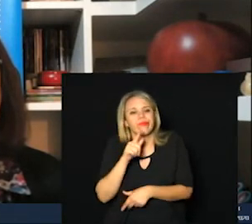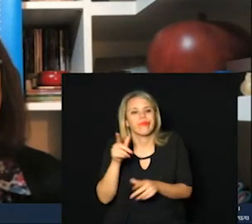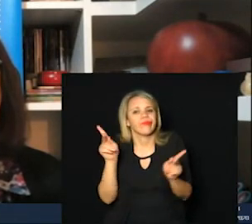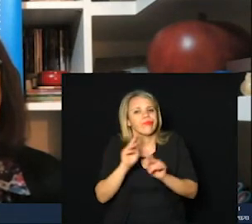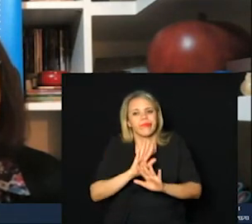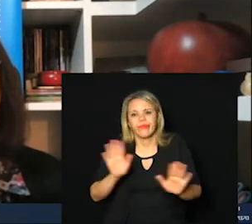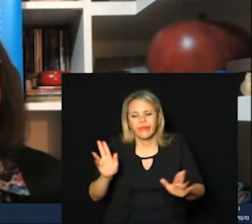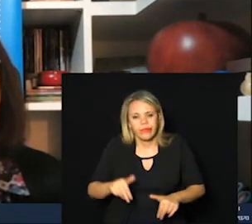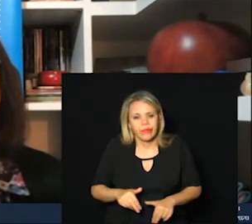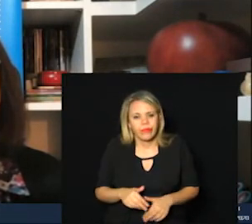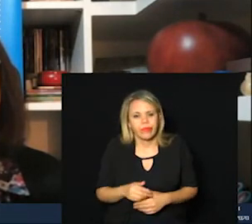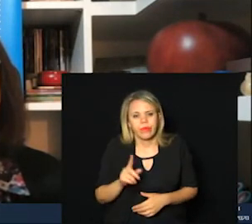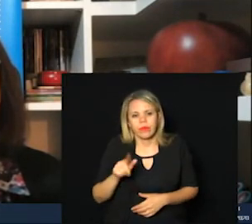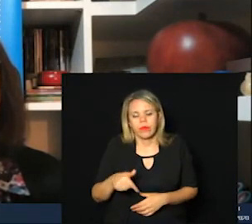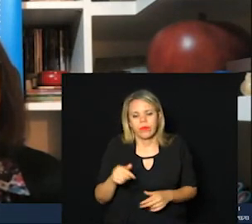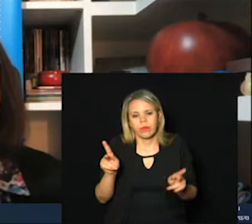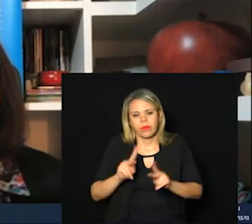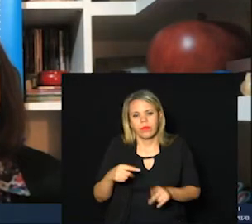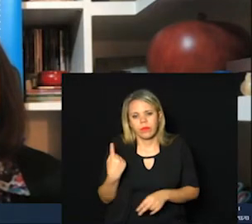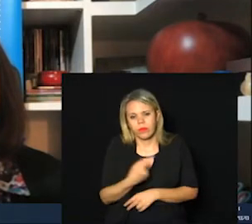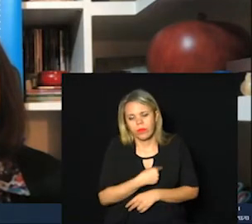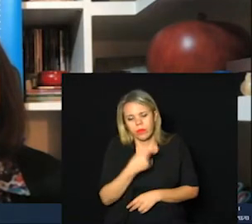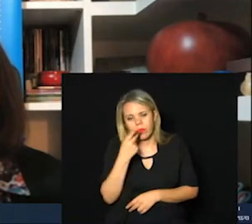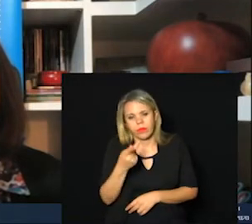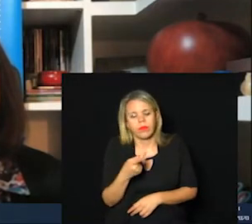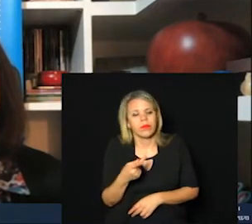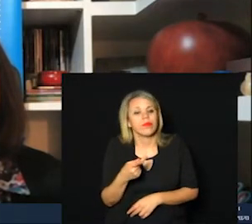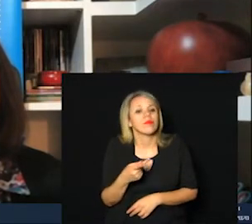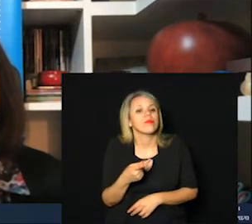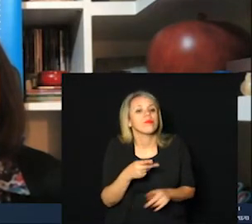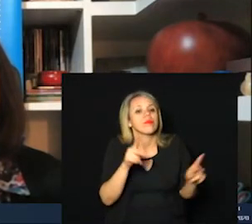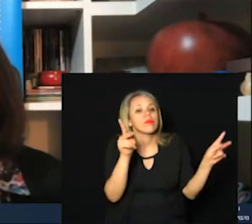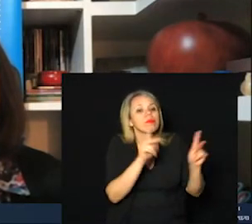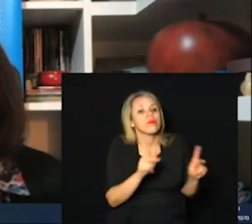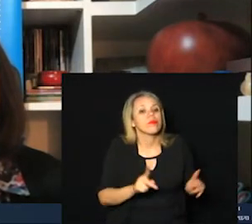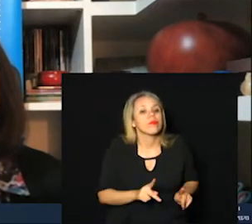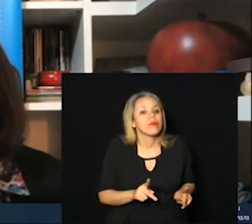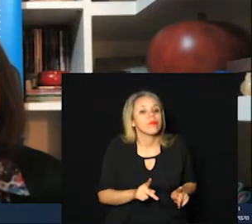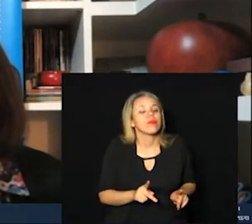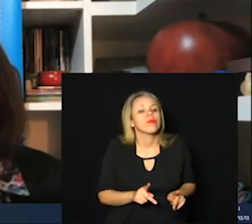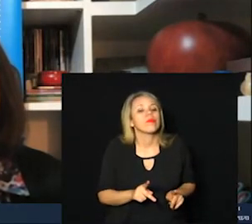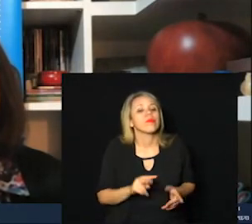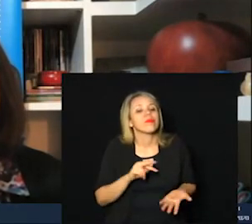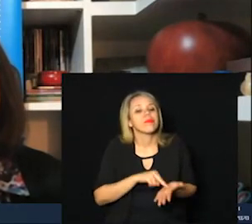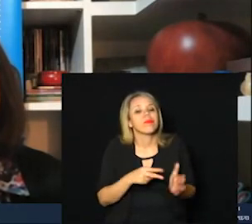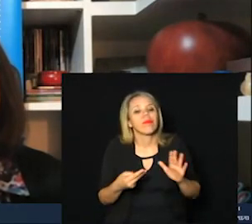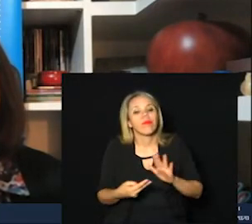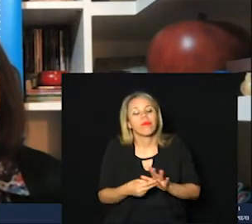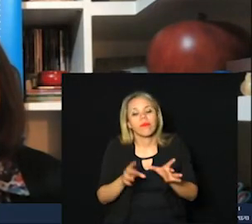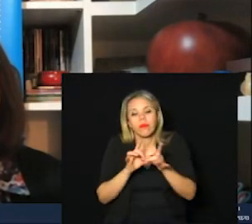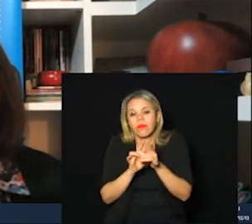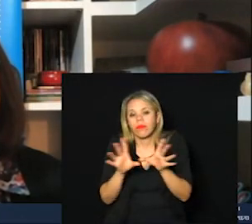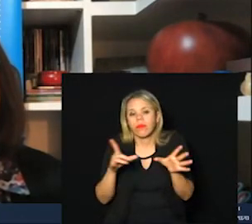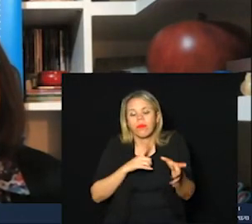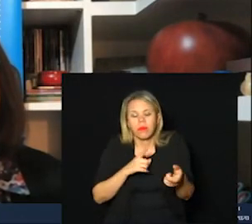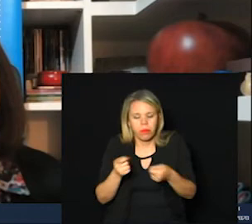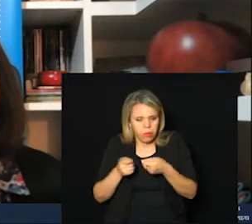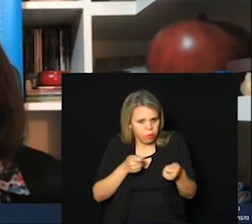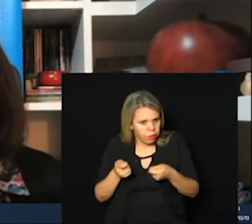paz. Não é dessa paz que nós estamos falando. Nós estamos falando de uma paz que nos permita ter